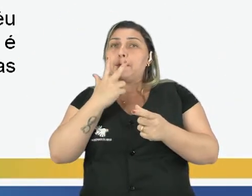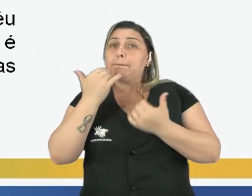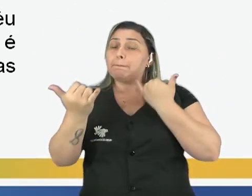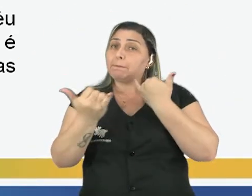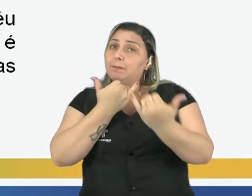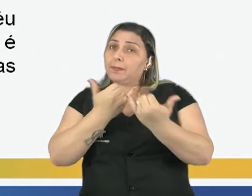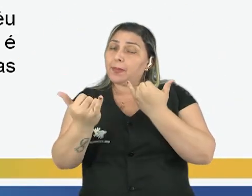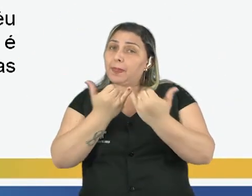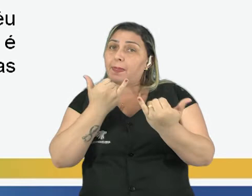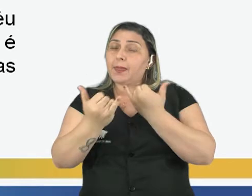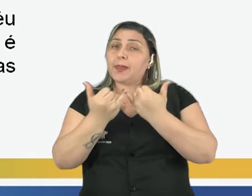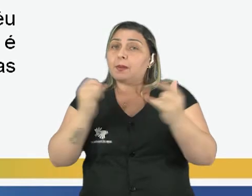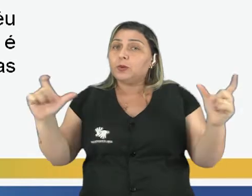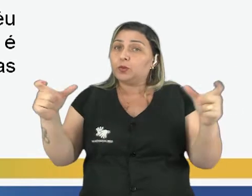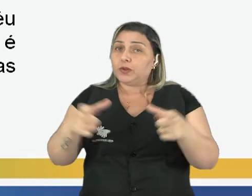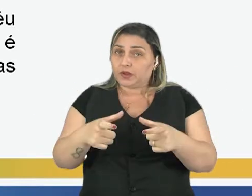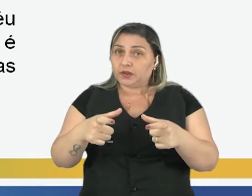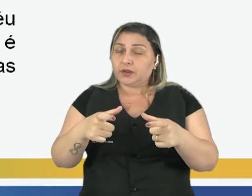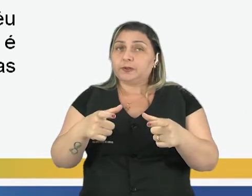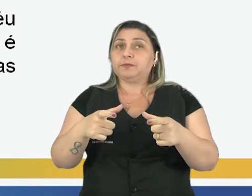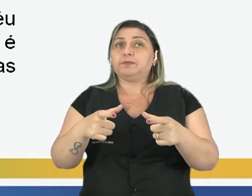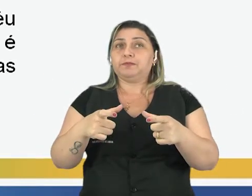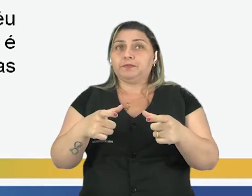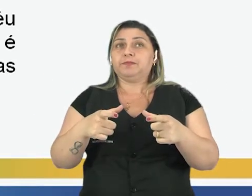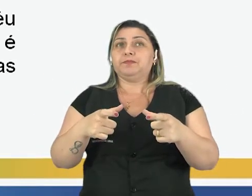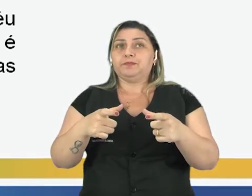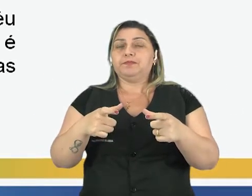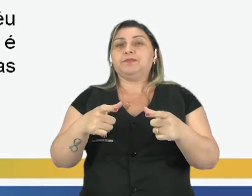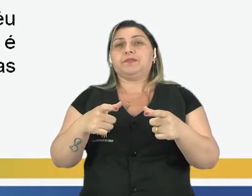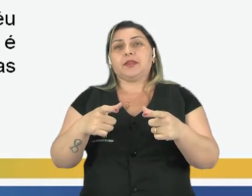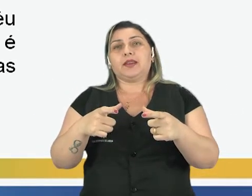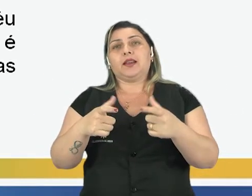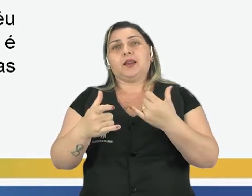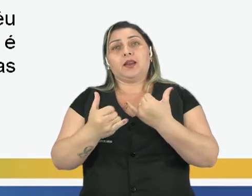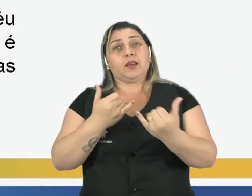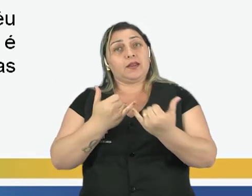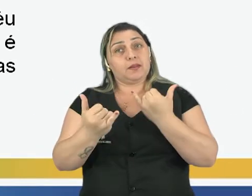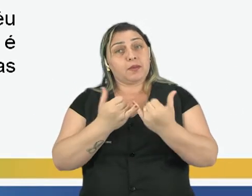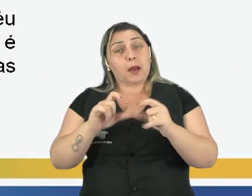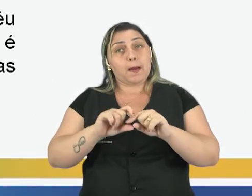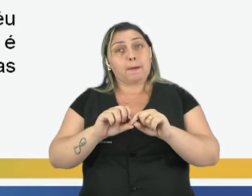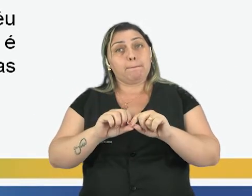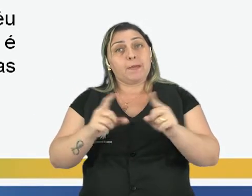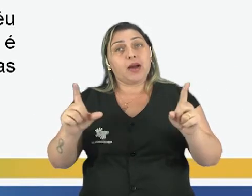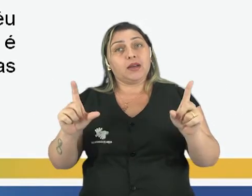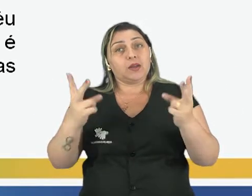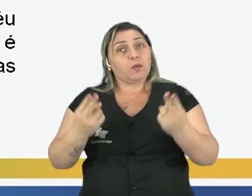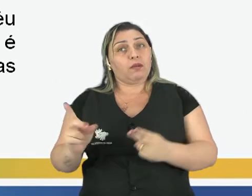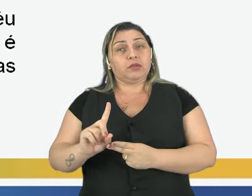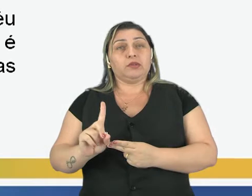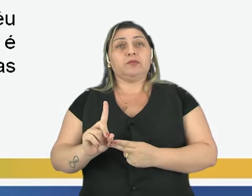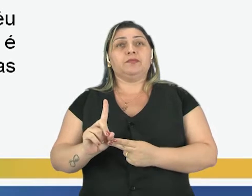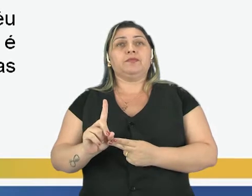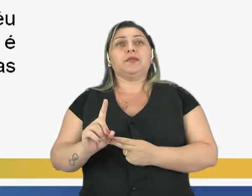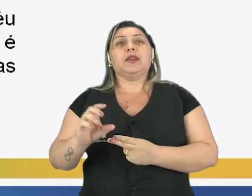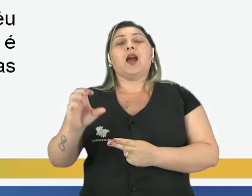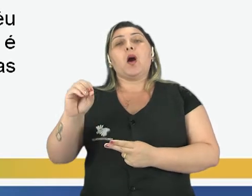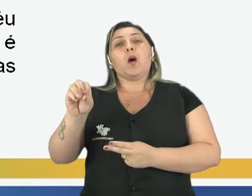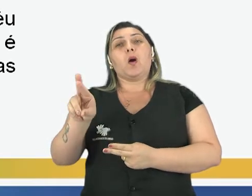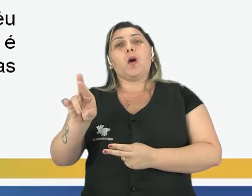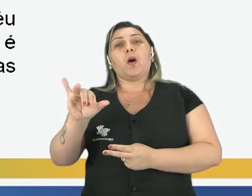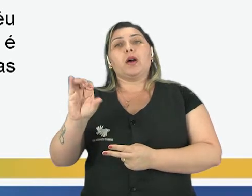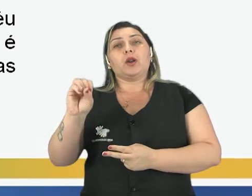Ursa Maior, porém reduzida, né? Ela é similar, mas não igual, ela é menor do que a Ursa Maior. Temos